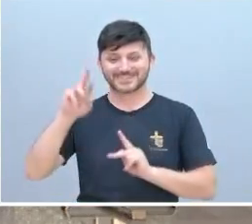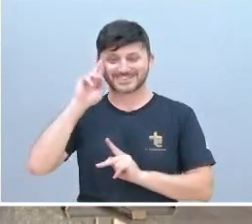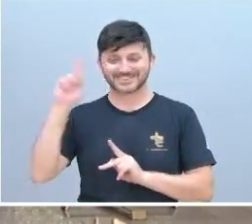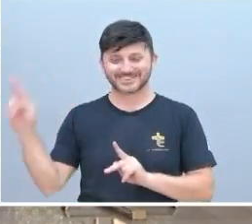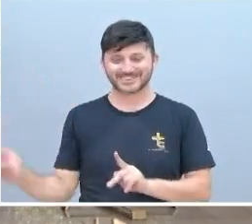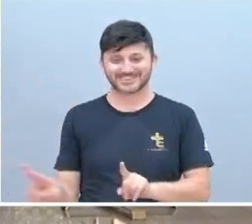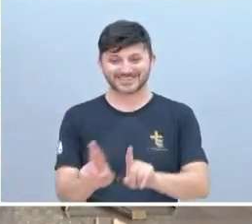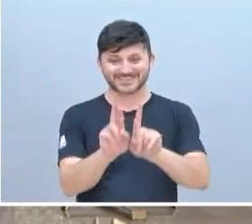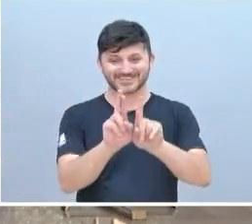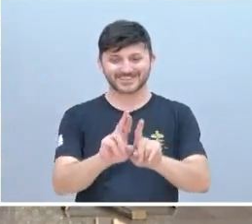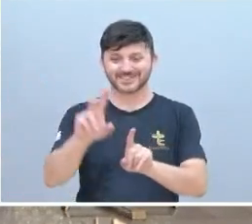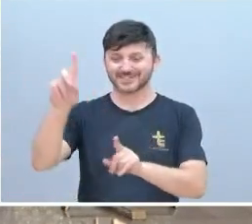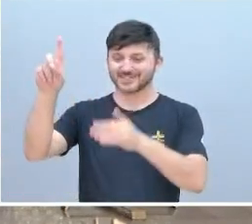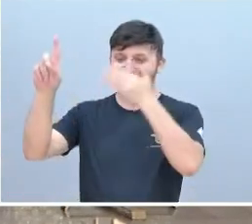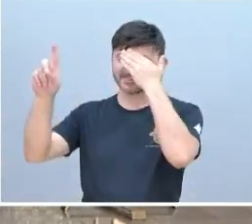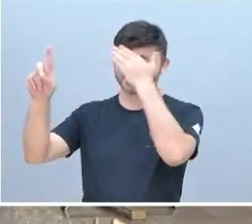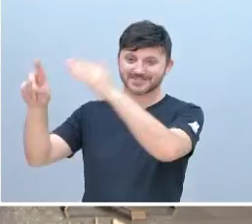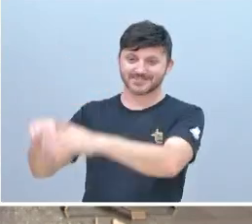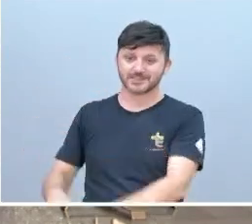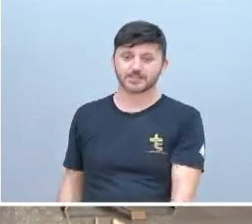e Nossa Senhora os acompanhem.